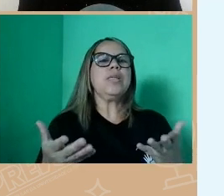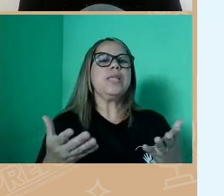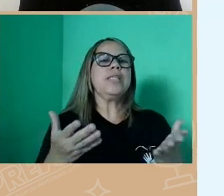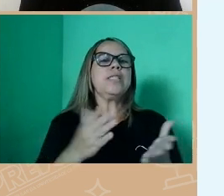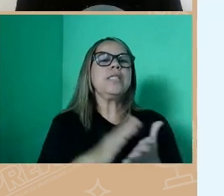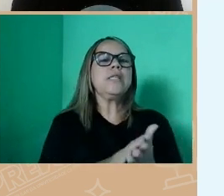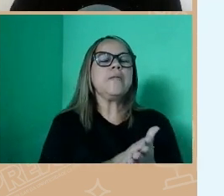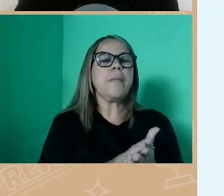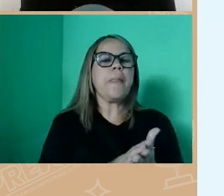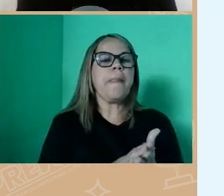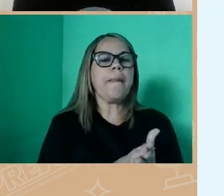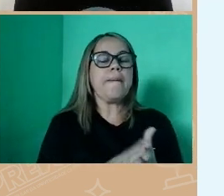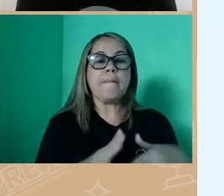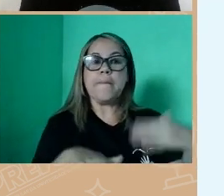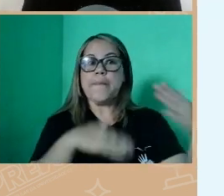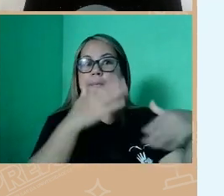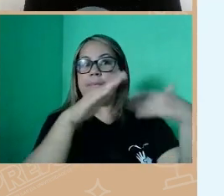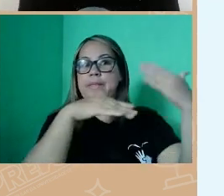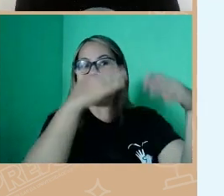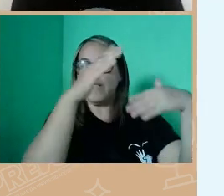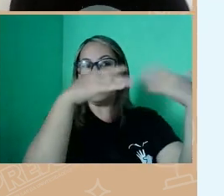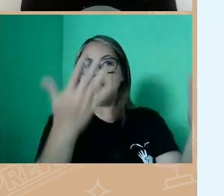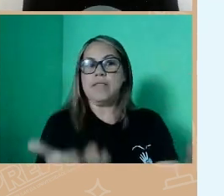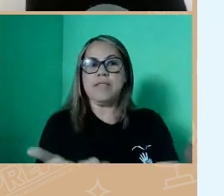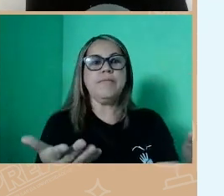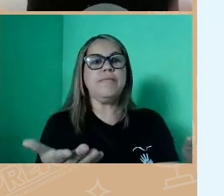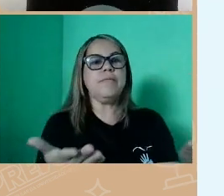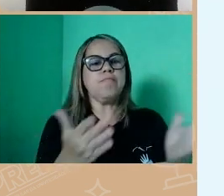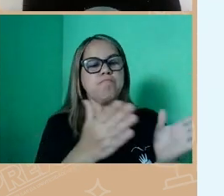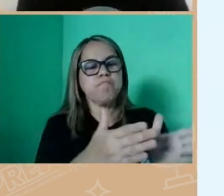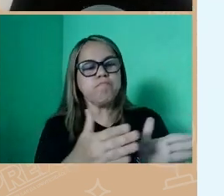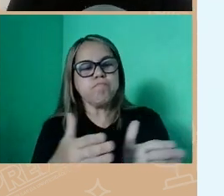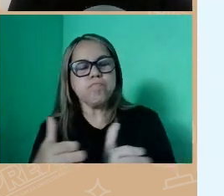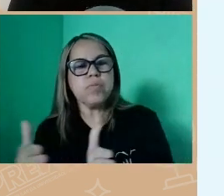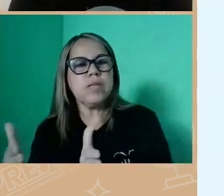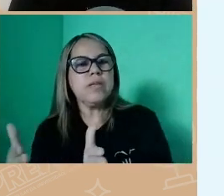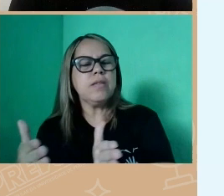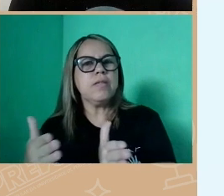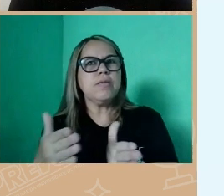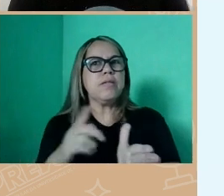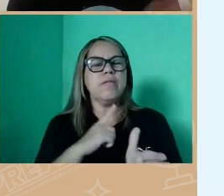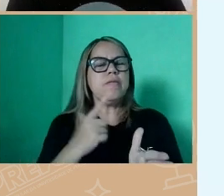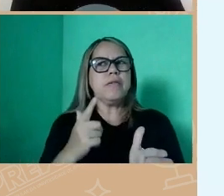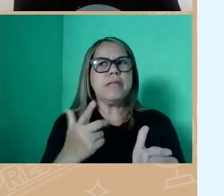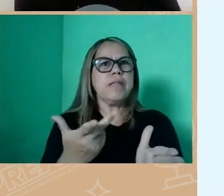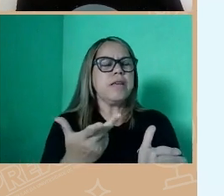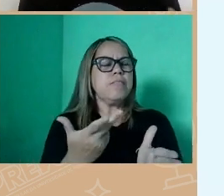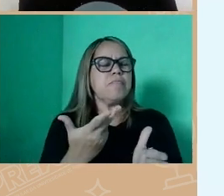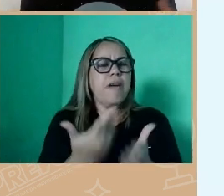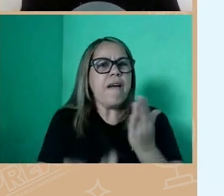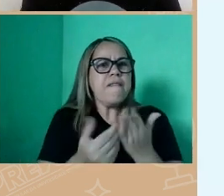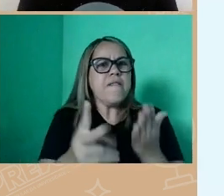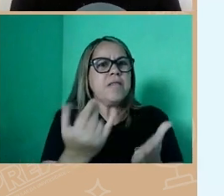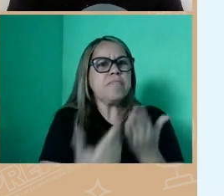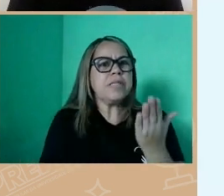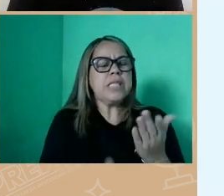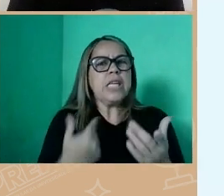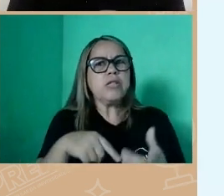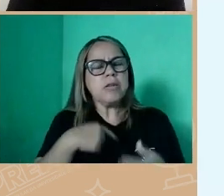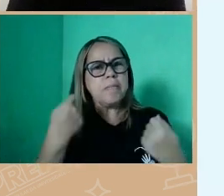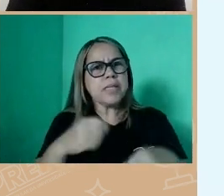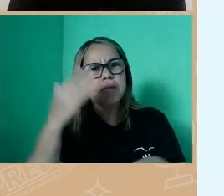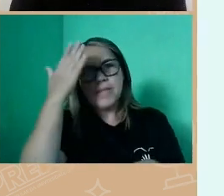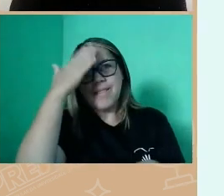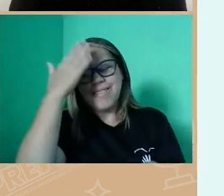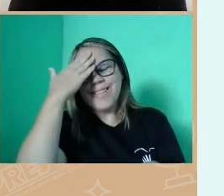essa, esse desenvolvimento sequencial, ele se perde. E aí já dá para entender que a